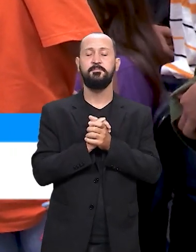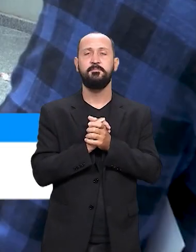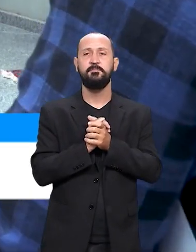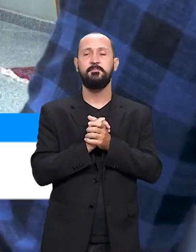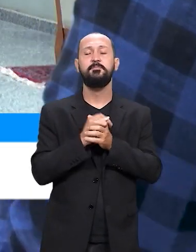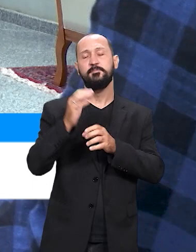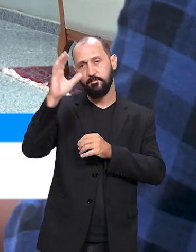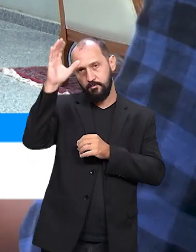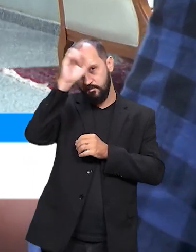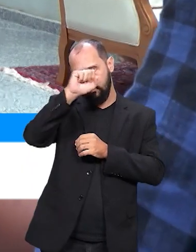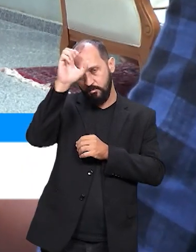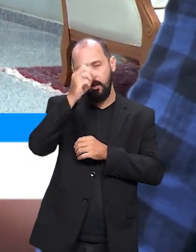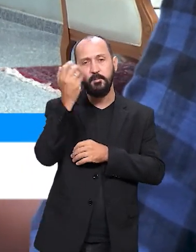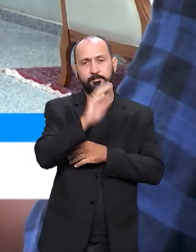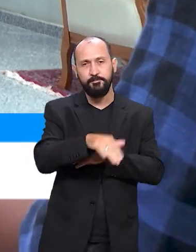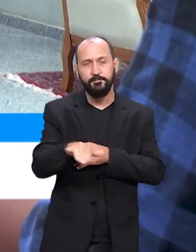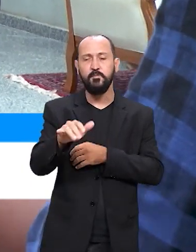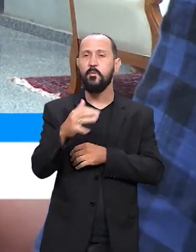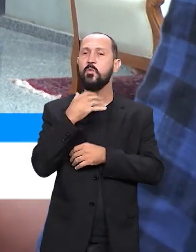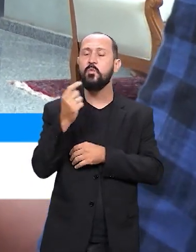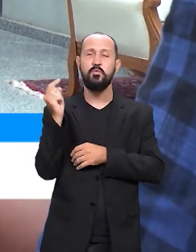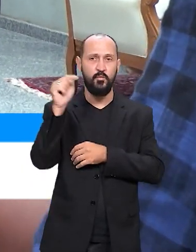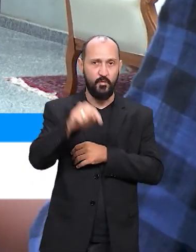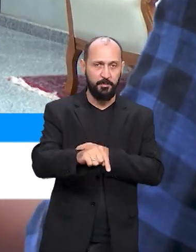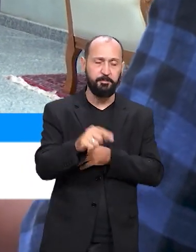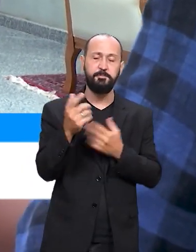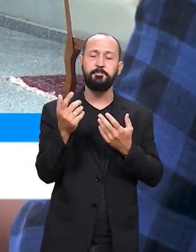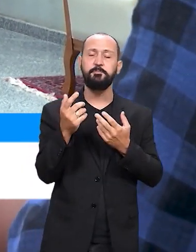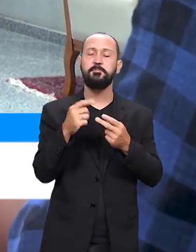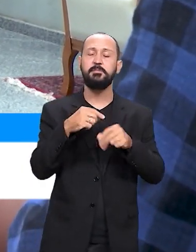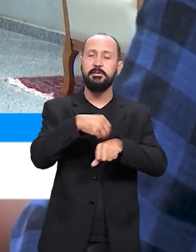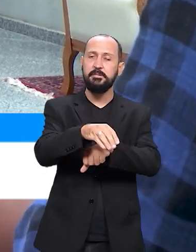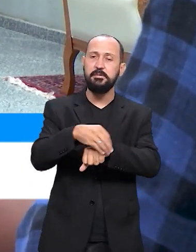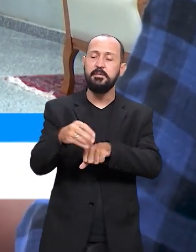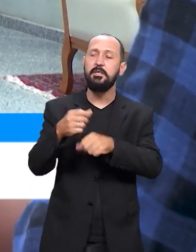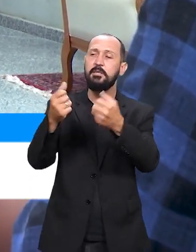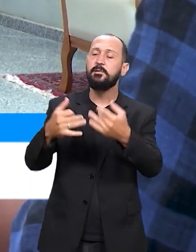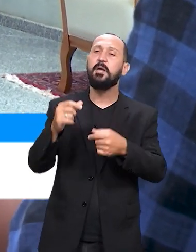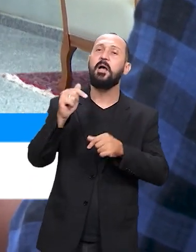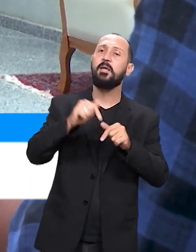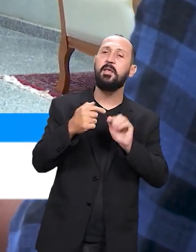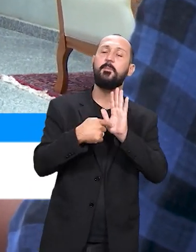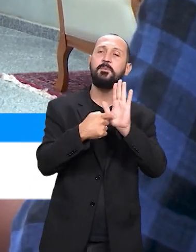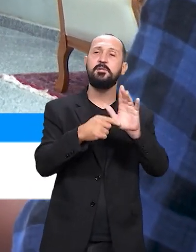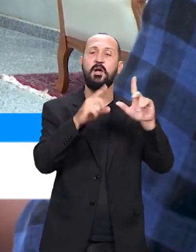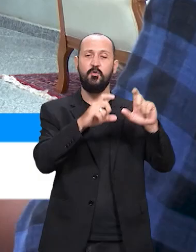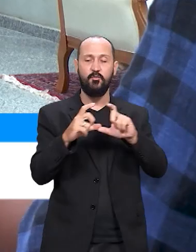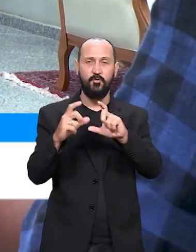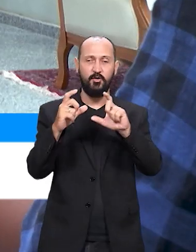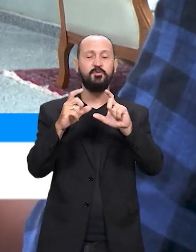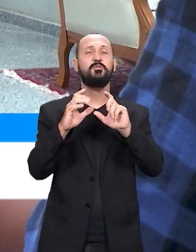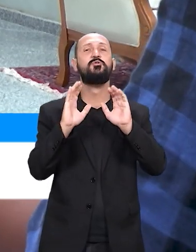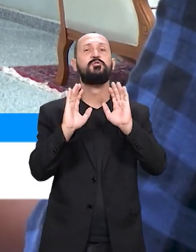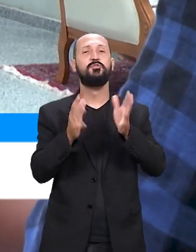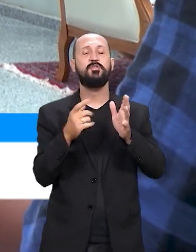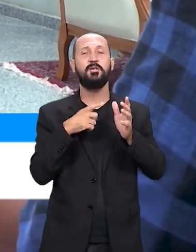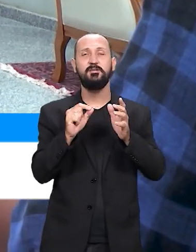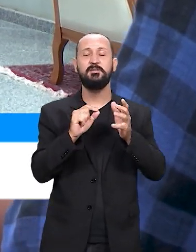está? Aprendizagem para os menores que não conseguiram vir e falar para eles como é aqui, mostrar as fotos que eu